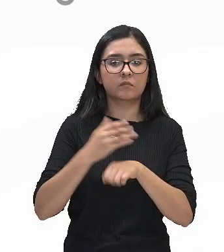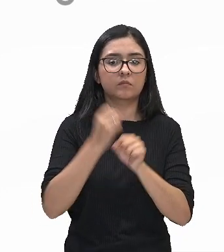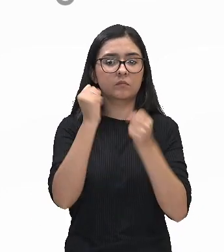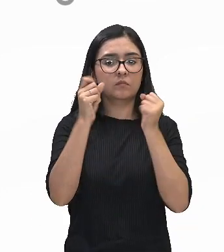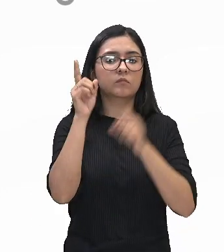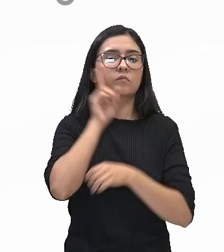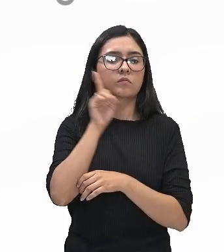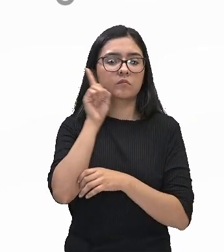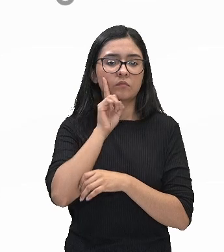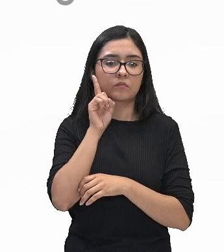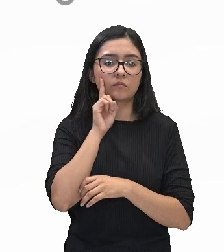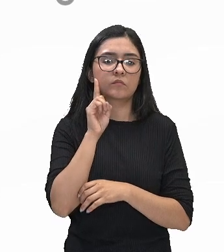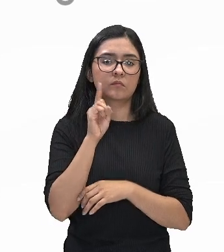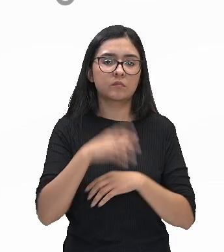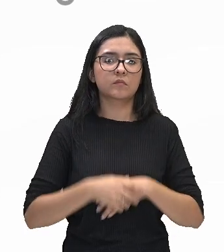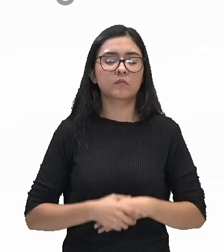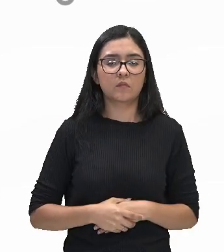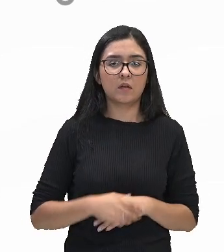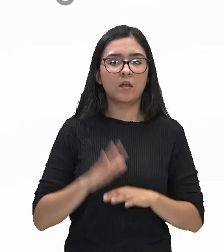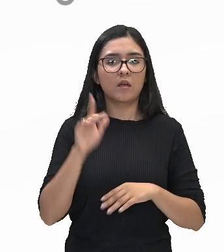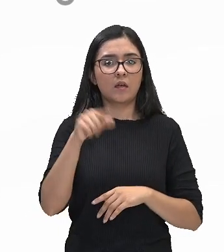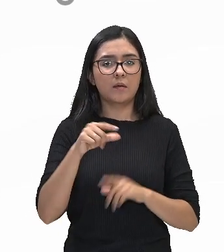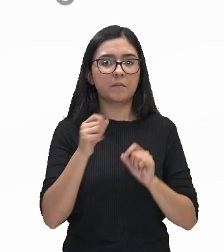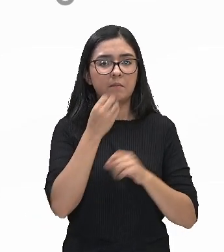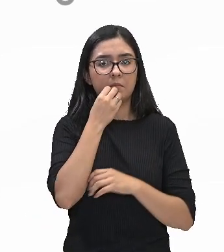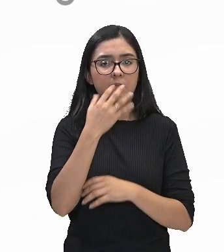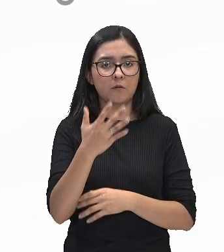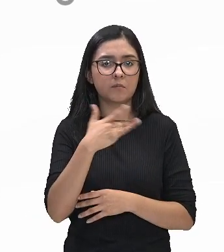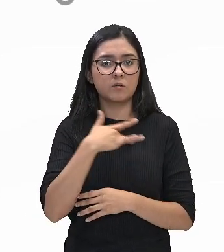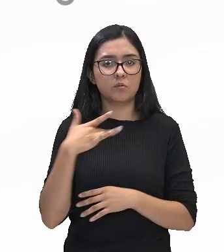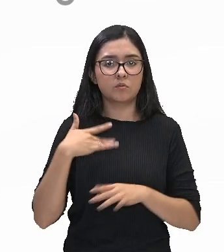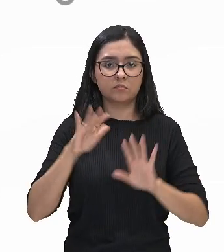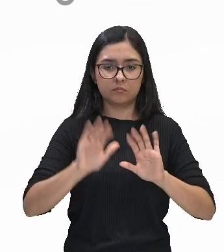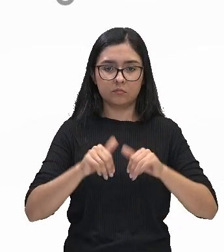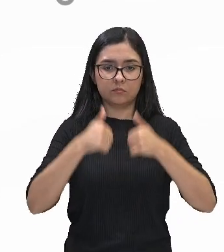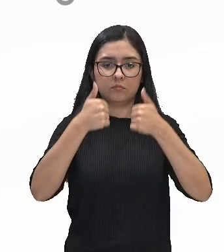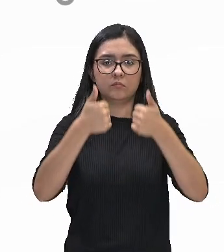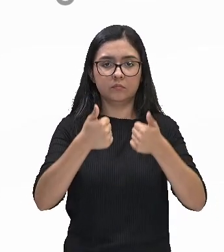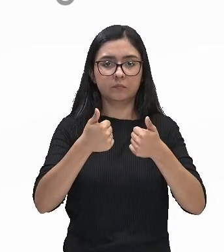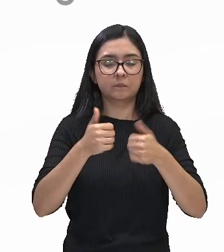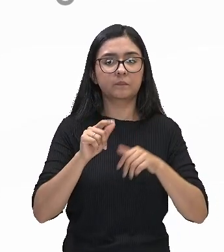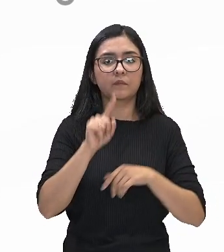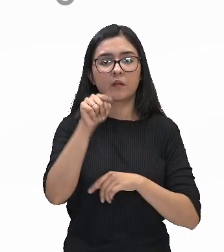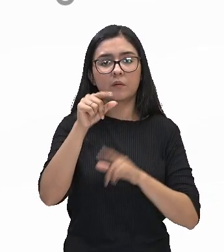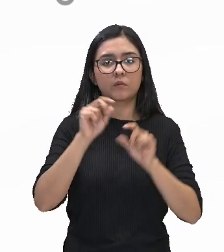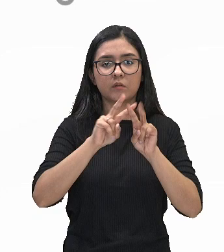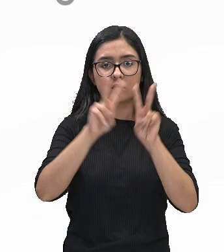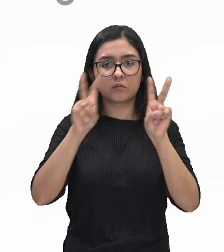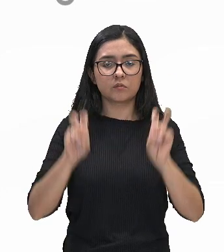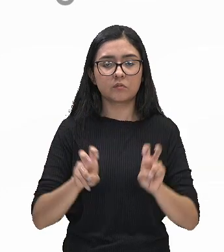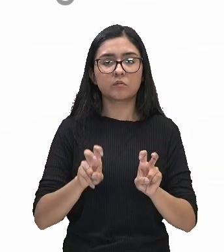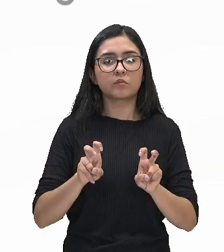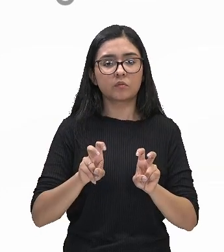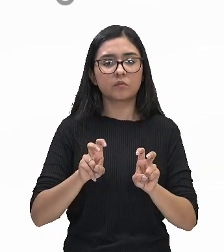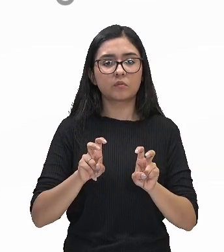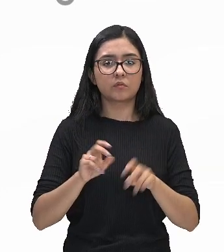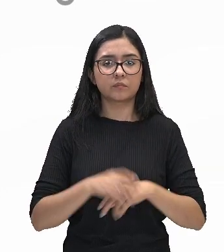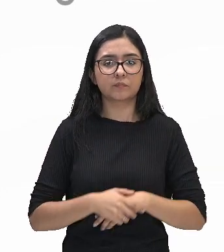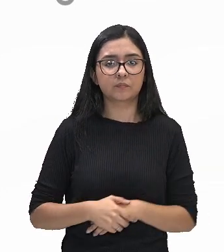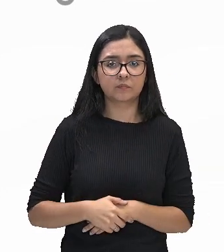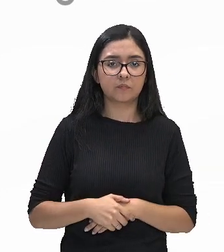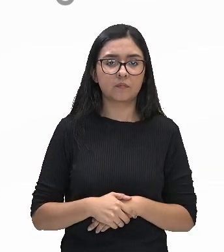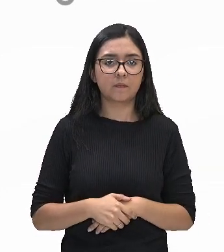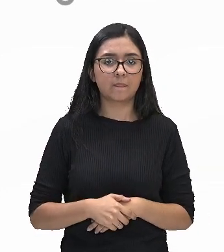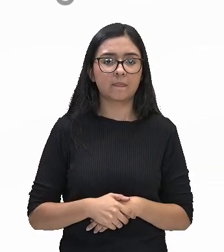diário são um segredo para manter a saúde em dia. Então, é o assunto que eu vou, né,